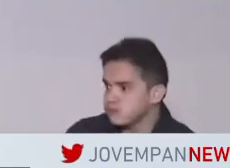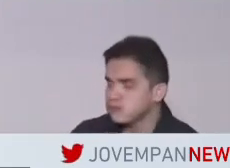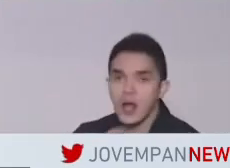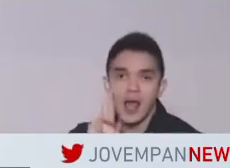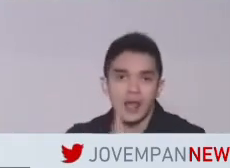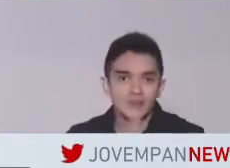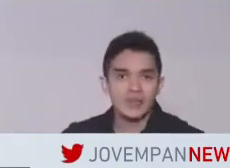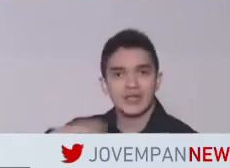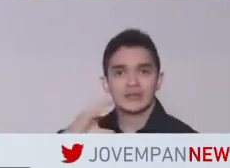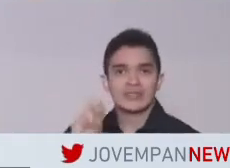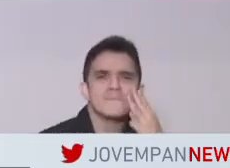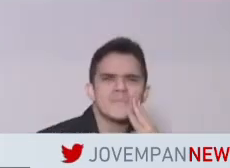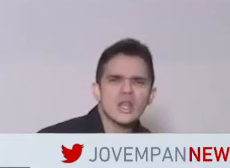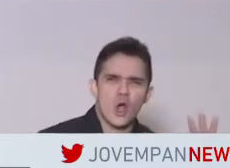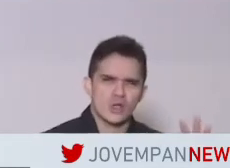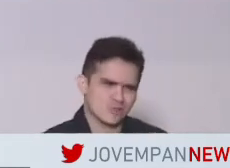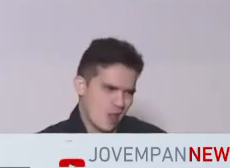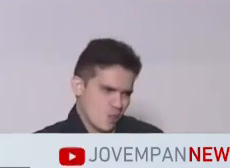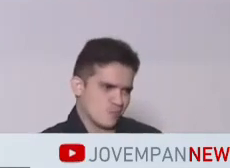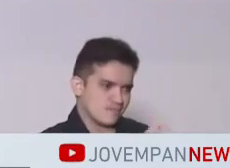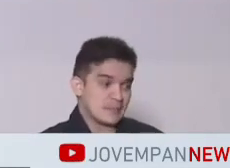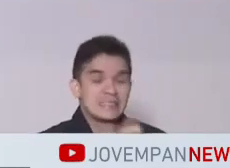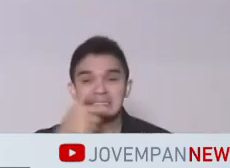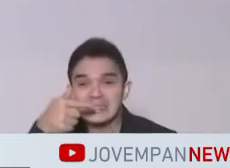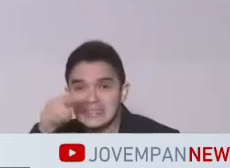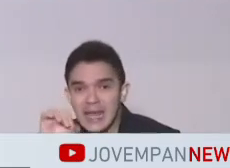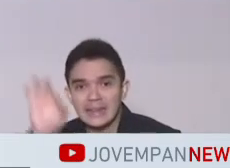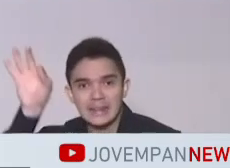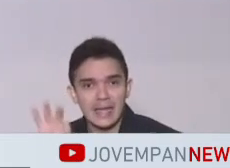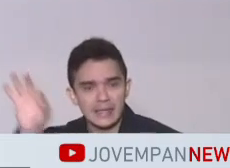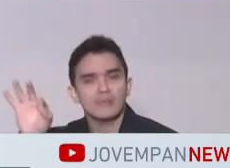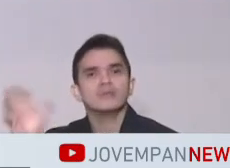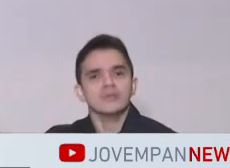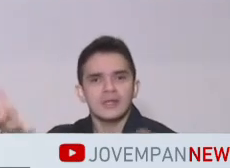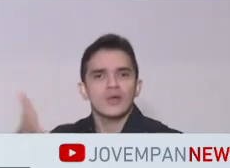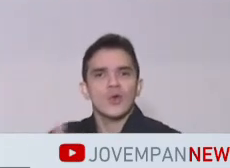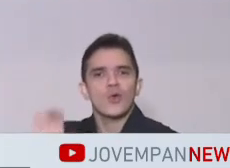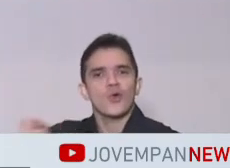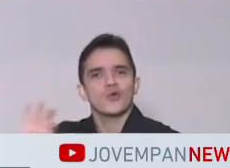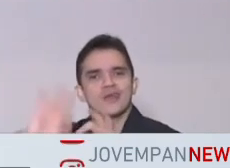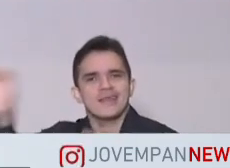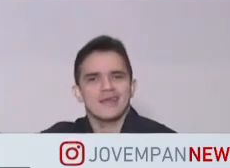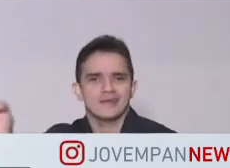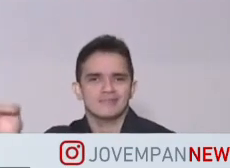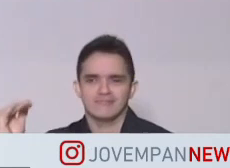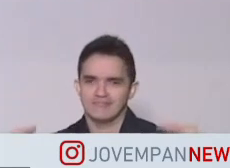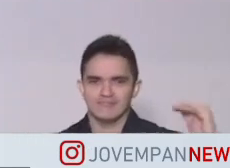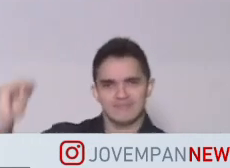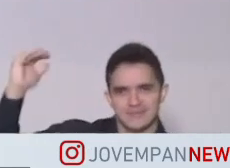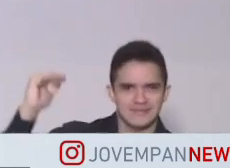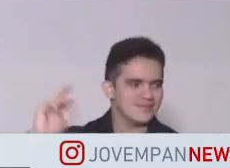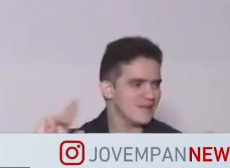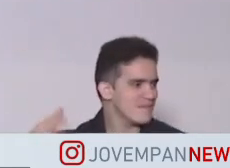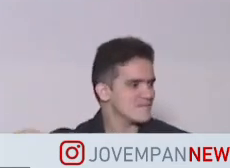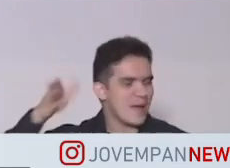pelo Governo Federal segundo o presidente do INEP Carlos Eduardo Moreno Sampaio a oferta do